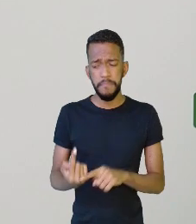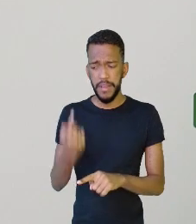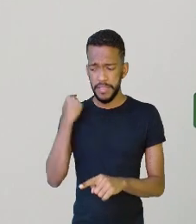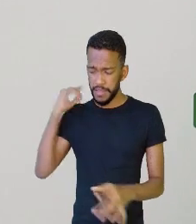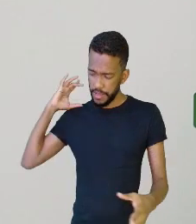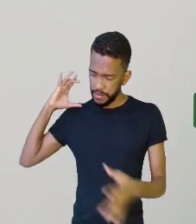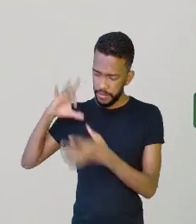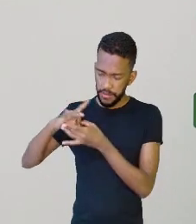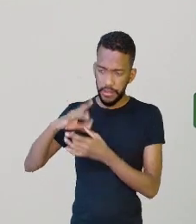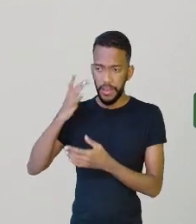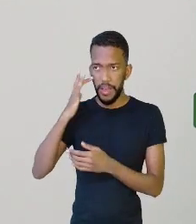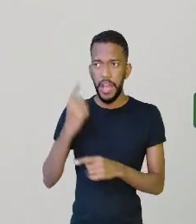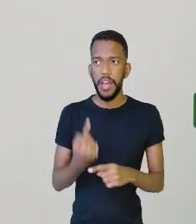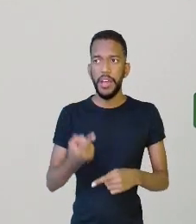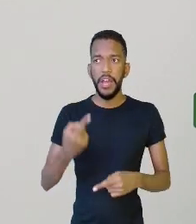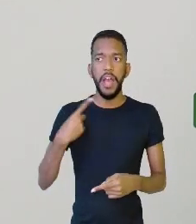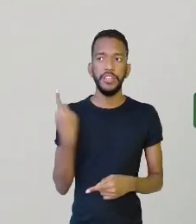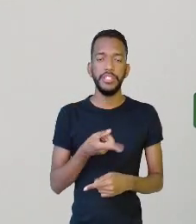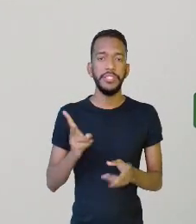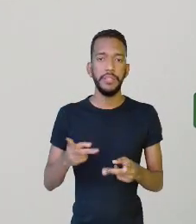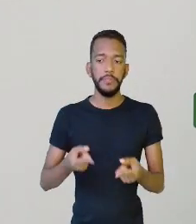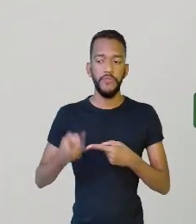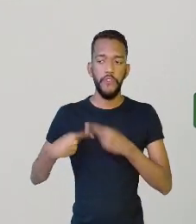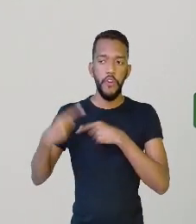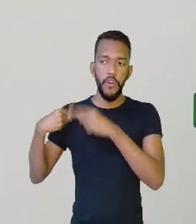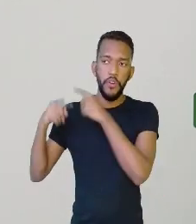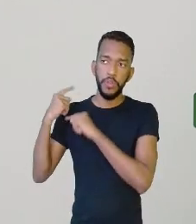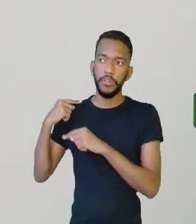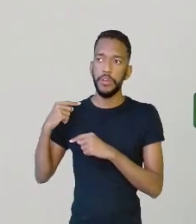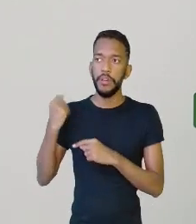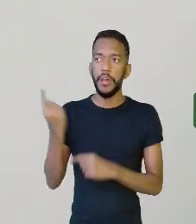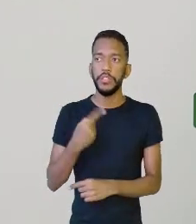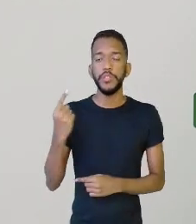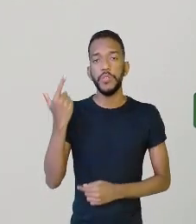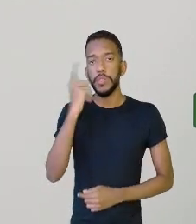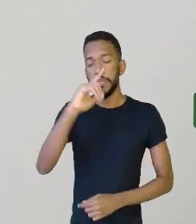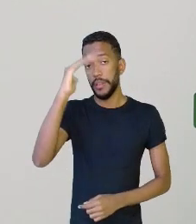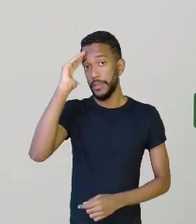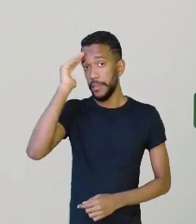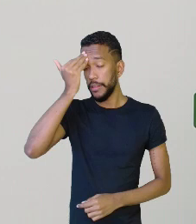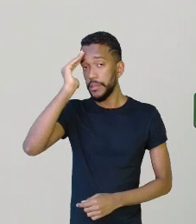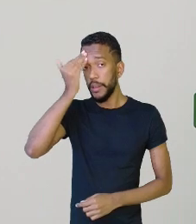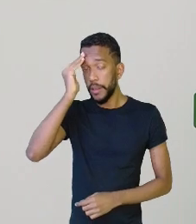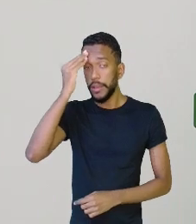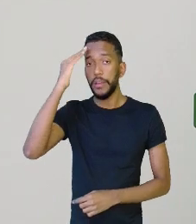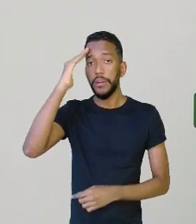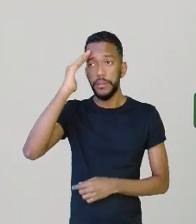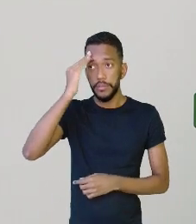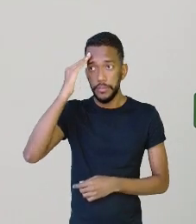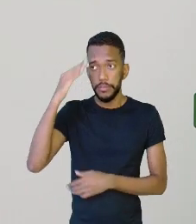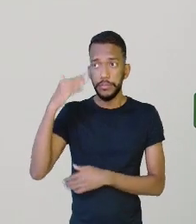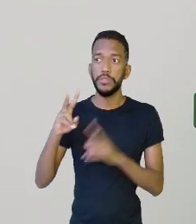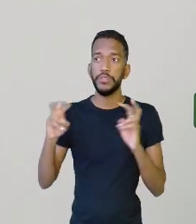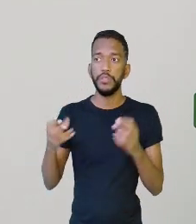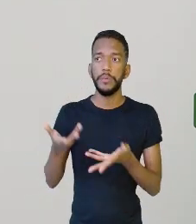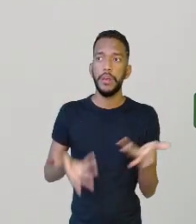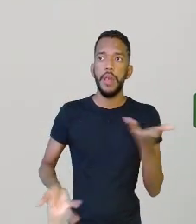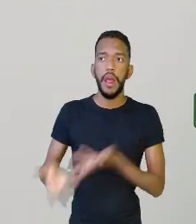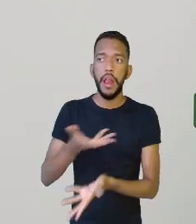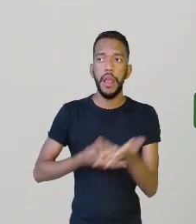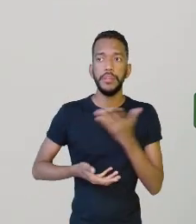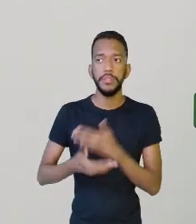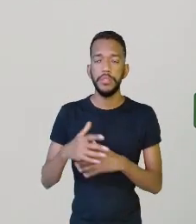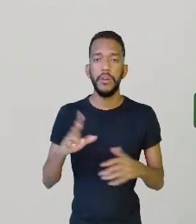passado? Olha aí a gente voltando no tempo para conseguir entender, compreender as relações